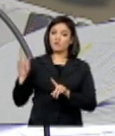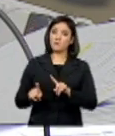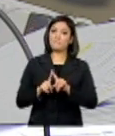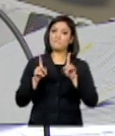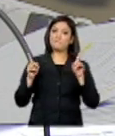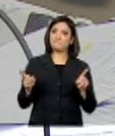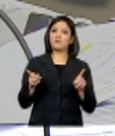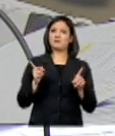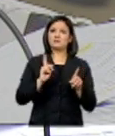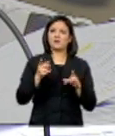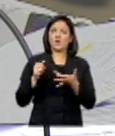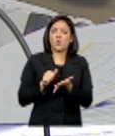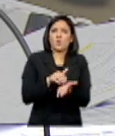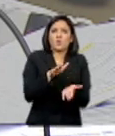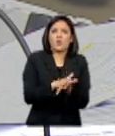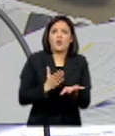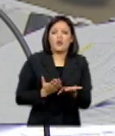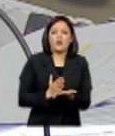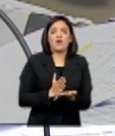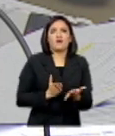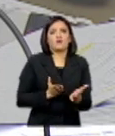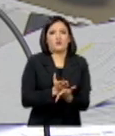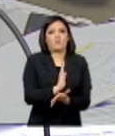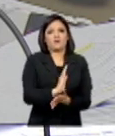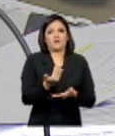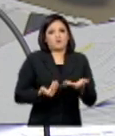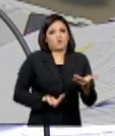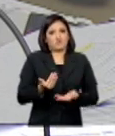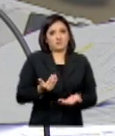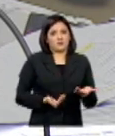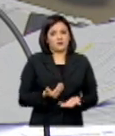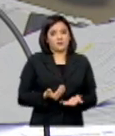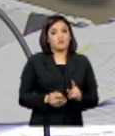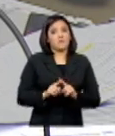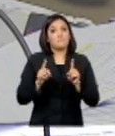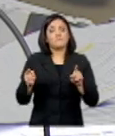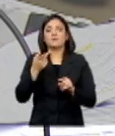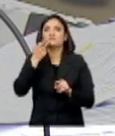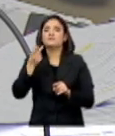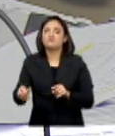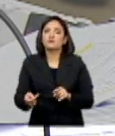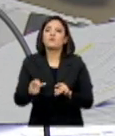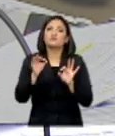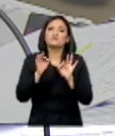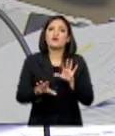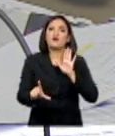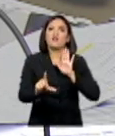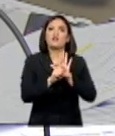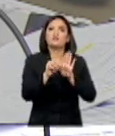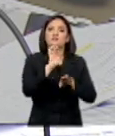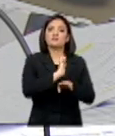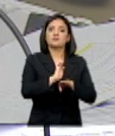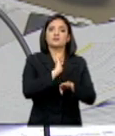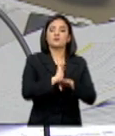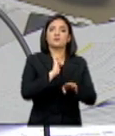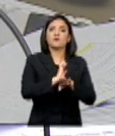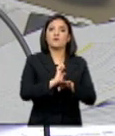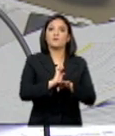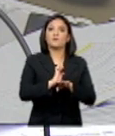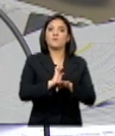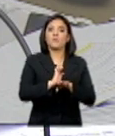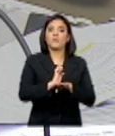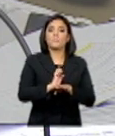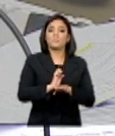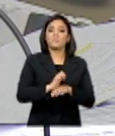regulamentação da prestação de serviço declarou constitucional a legislação estadual que cancelar ou